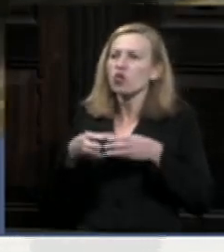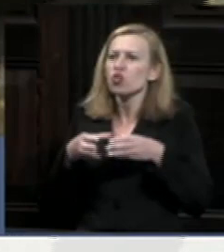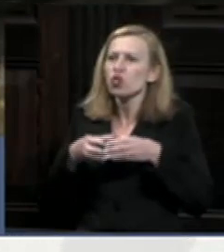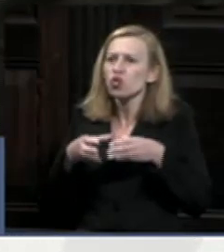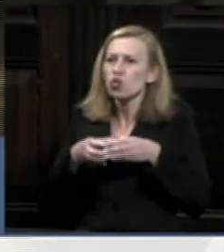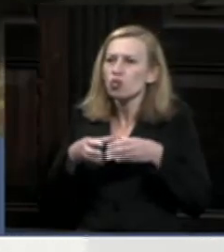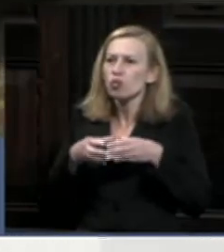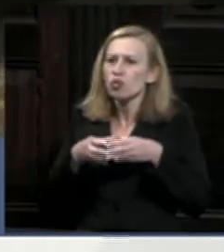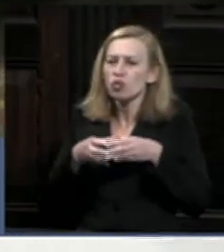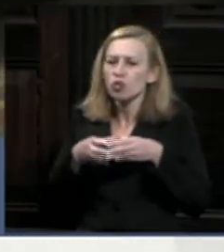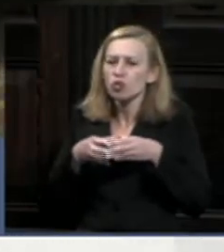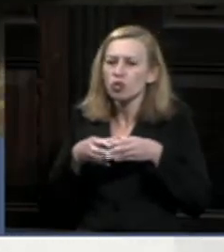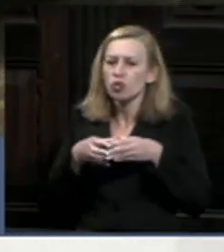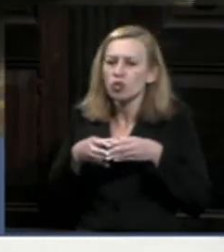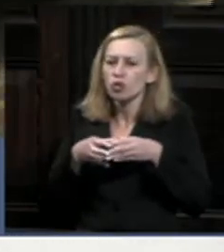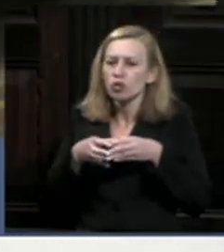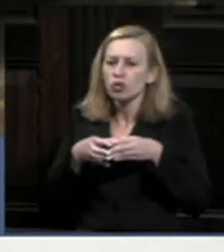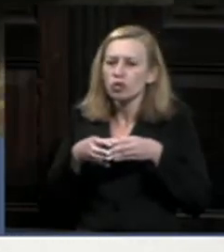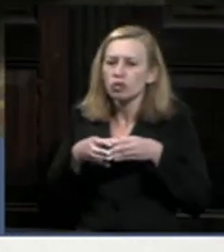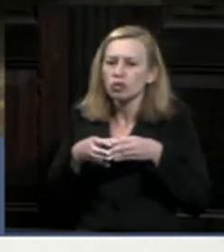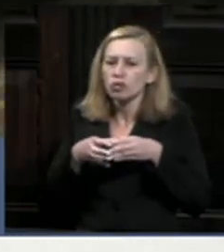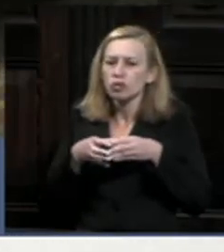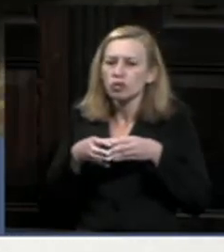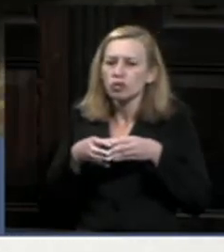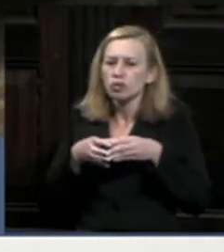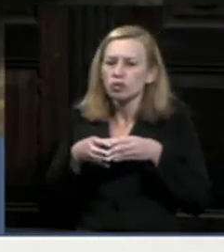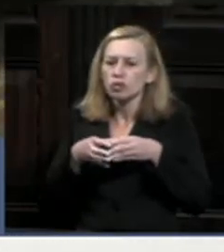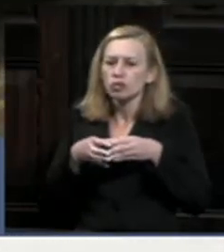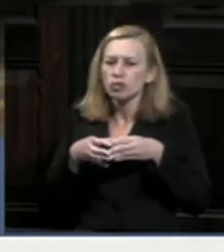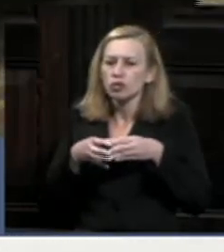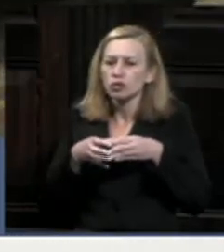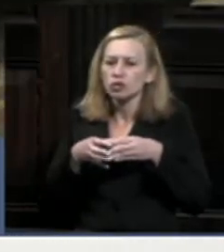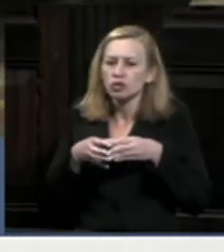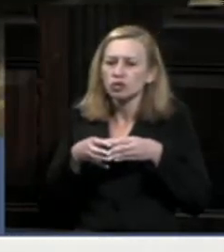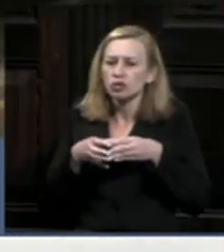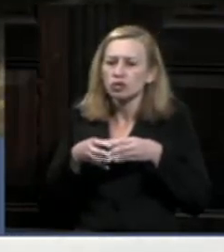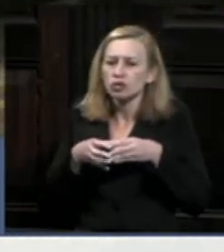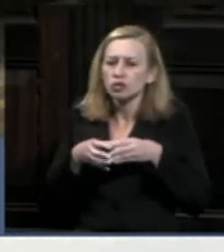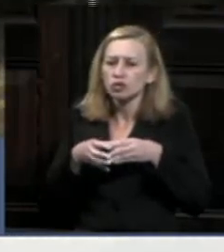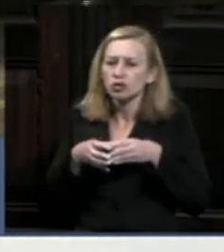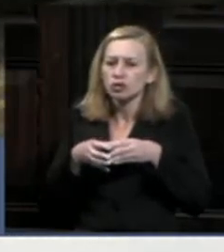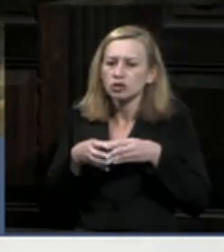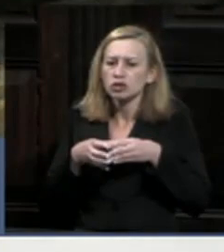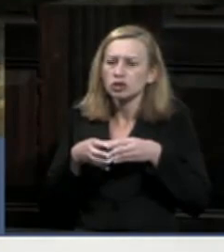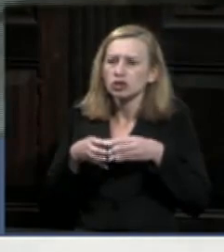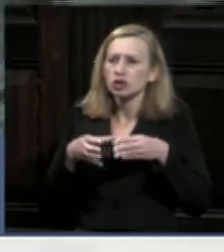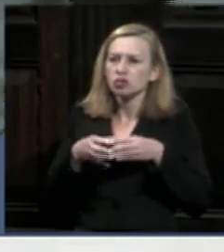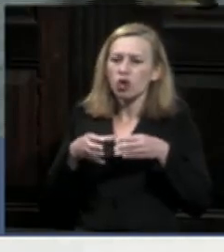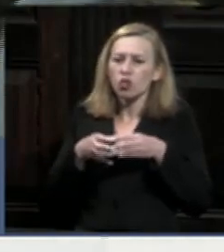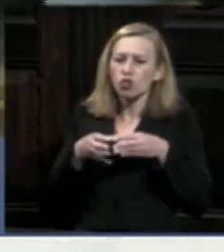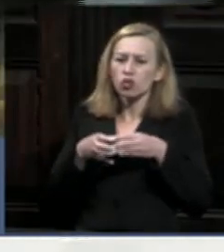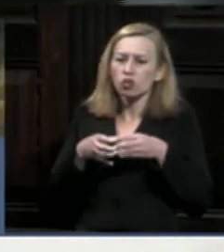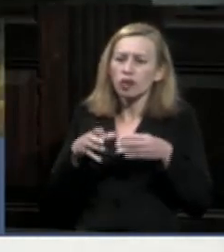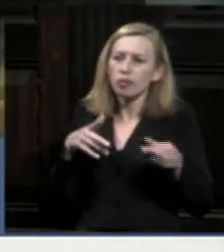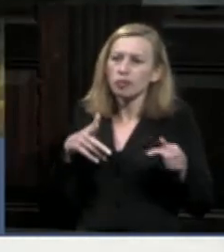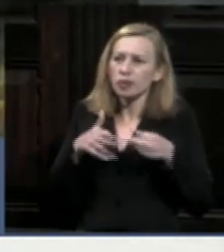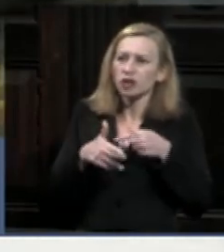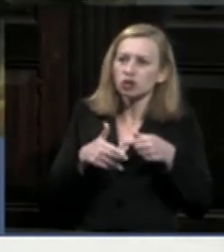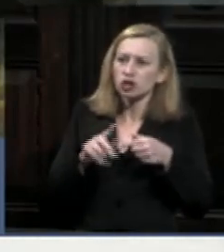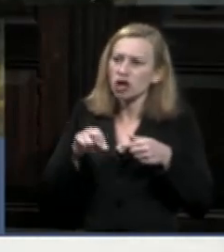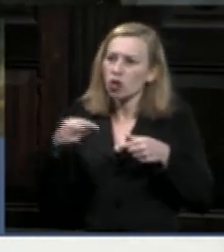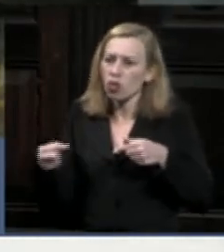brasileiro isso aqui não é a solidariedade do encontro